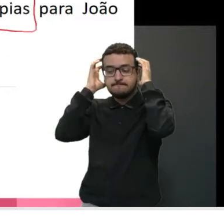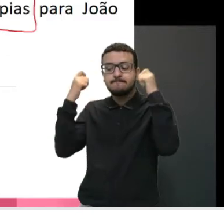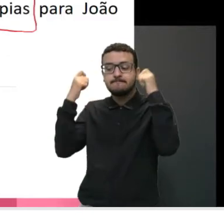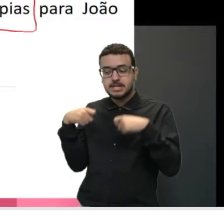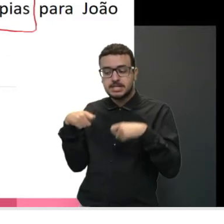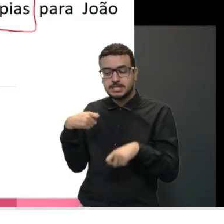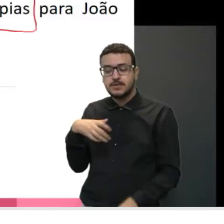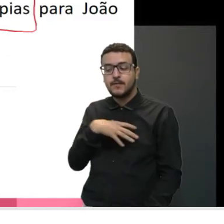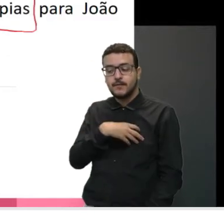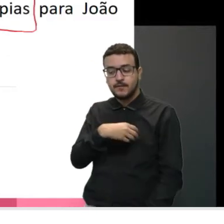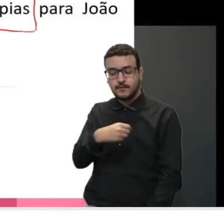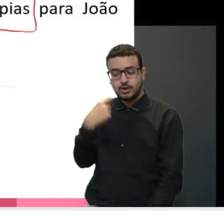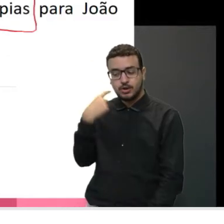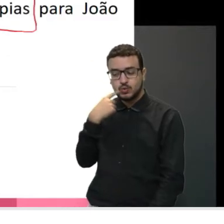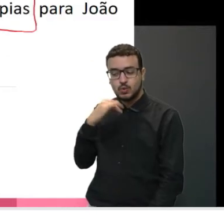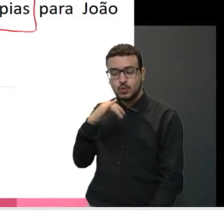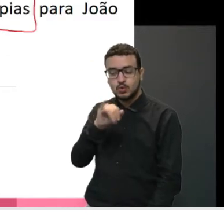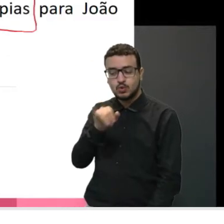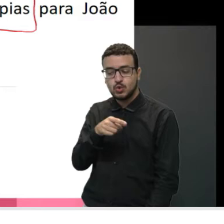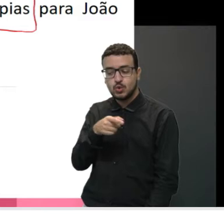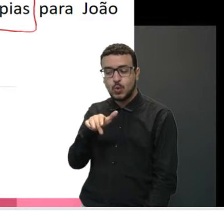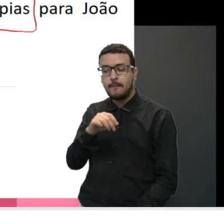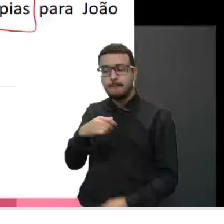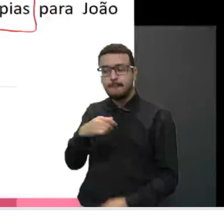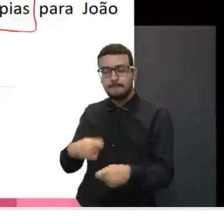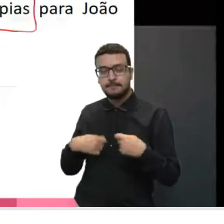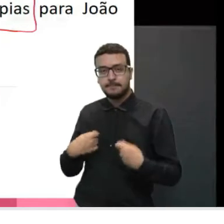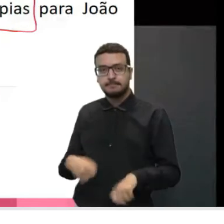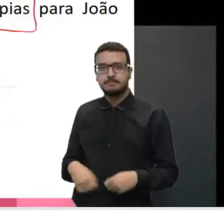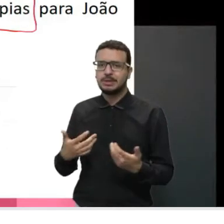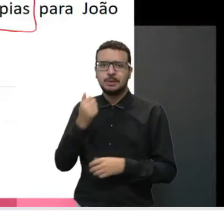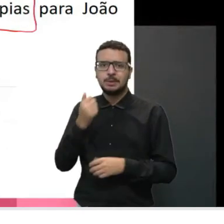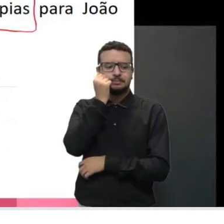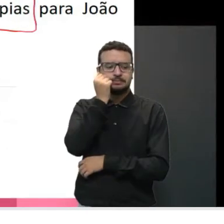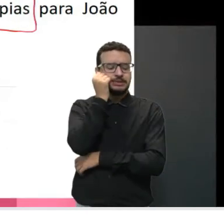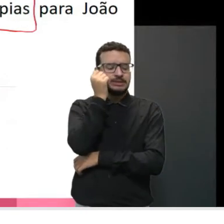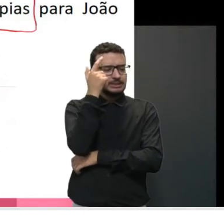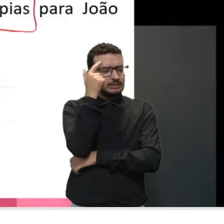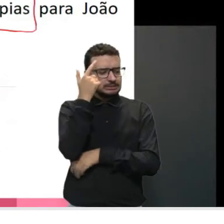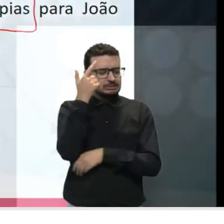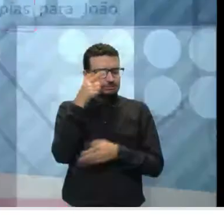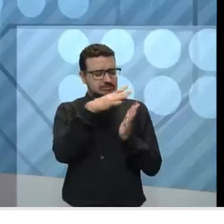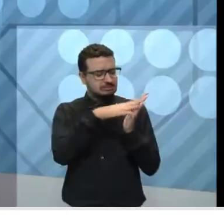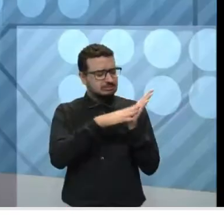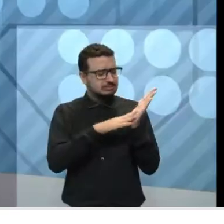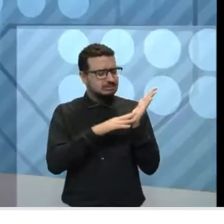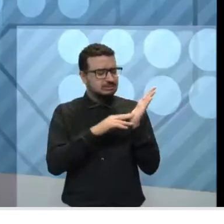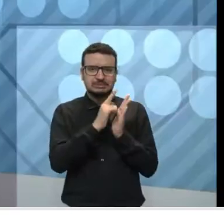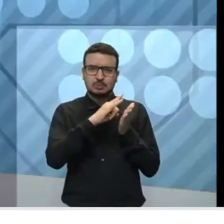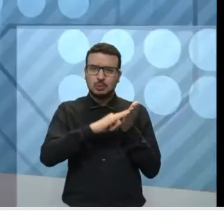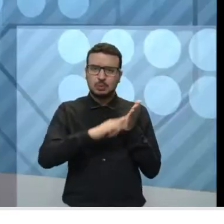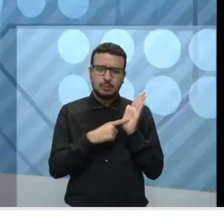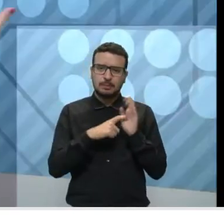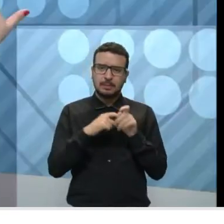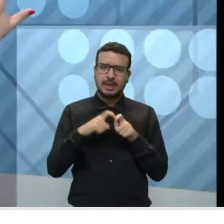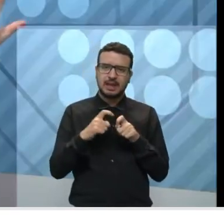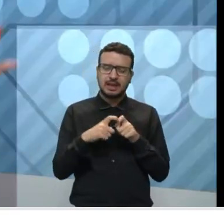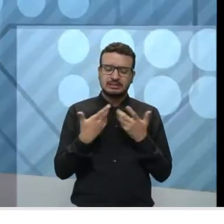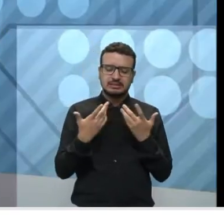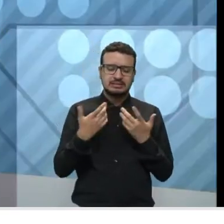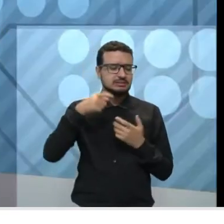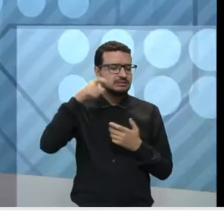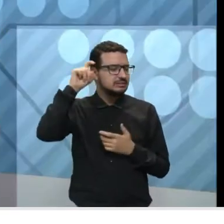com a professora Clarice, não é, essas orientações médicas, o aparelho auditivo, sessão de fonoterapia e também